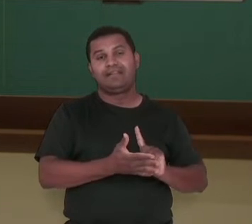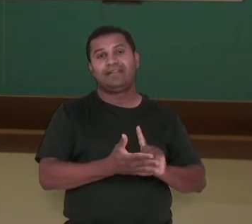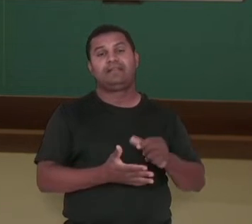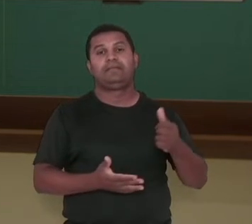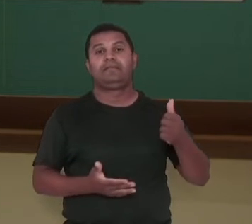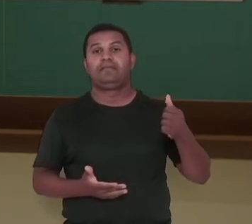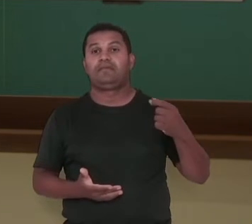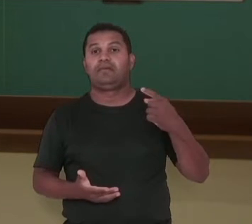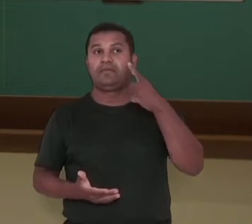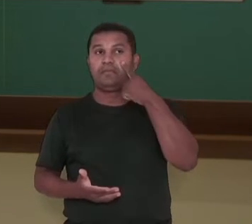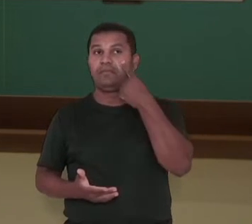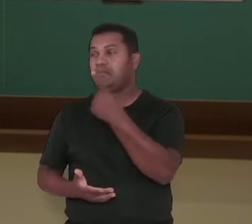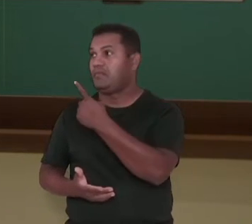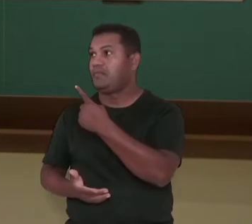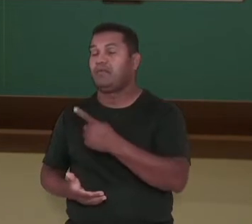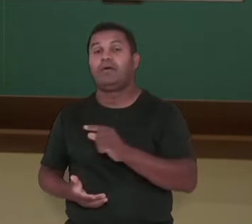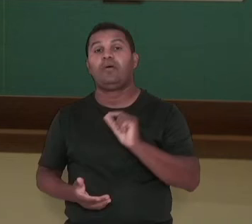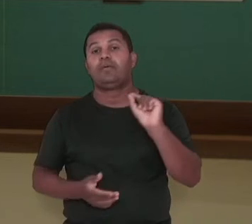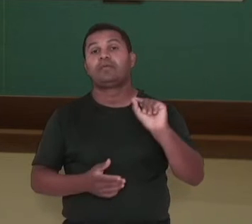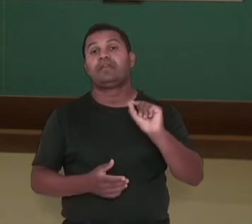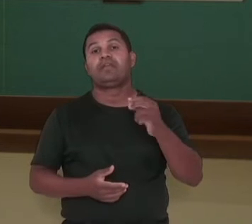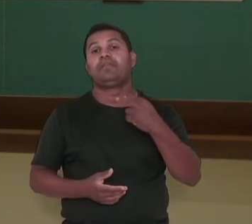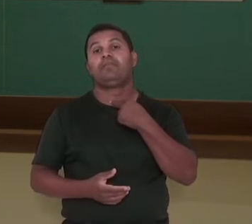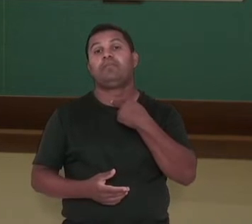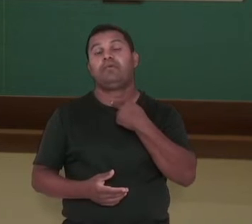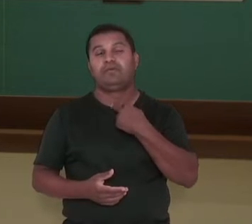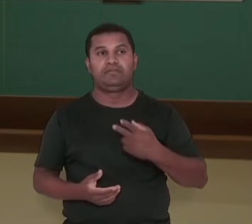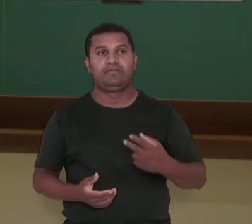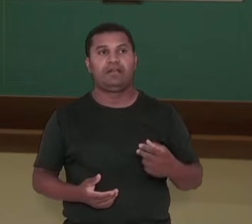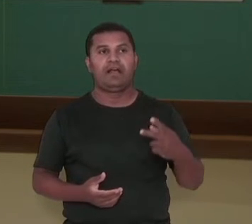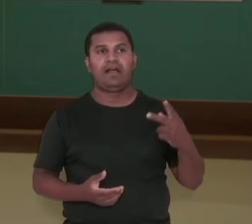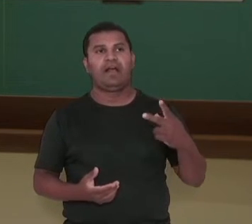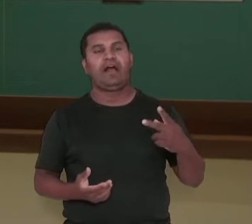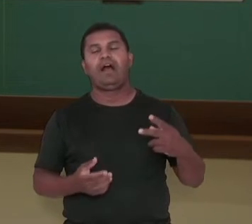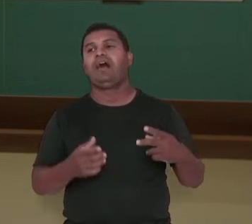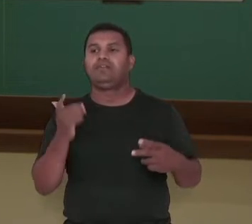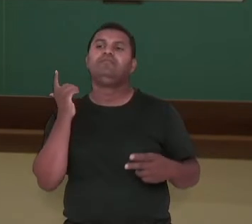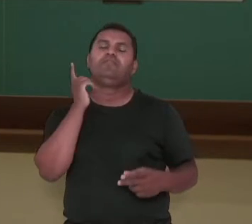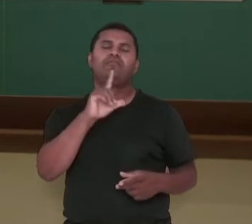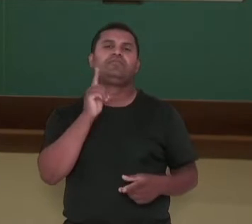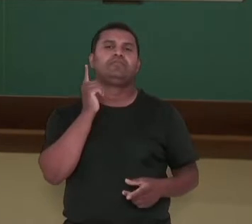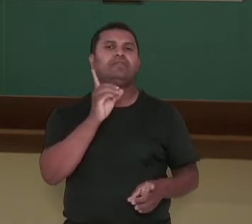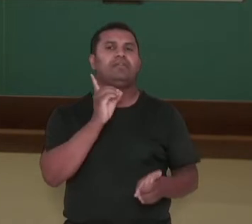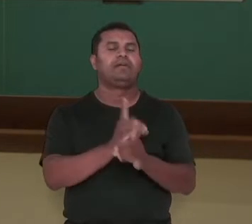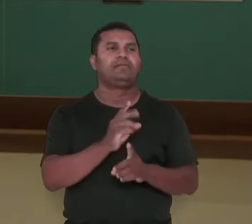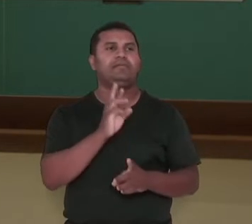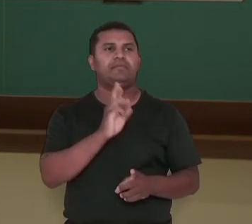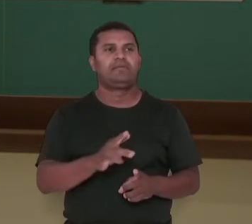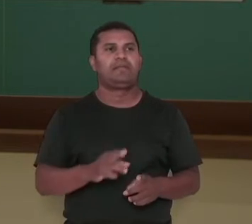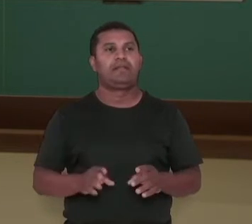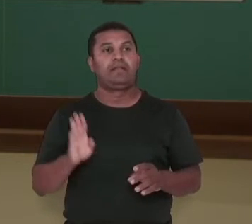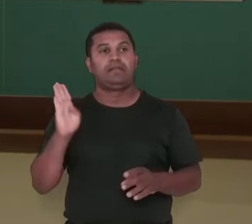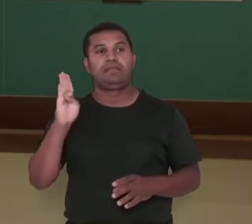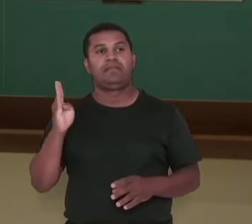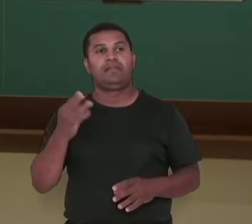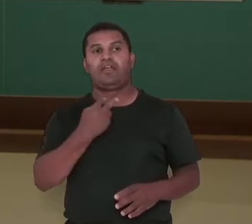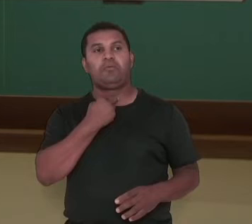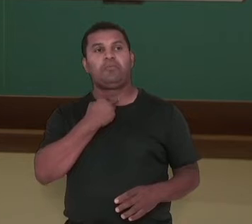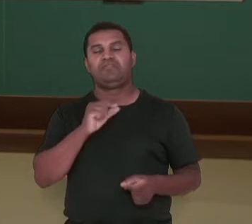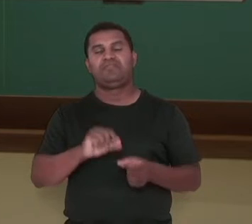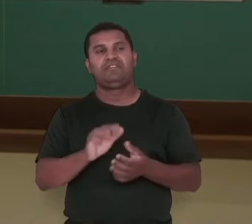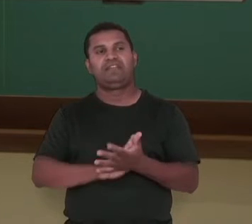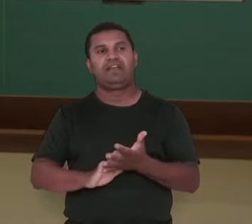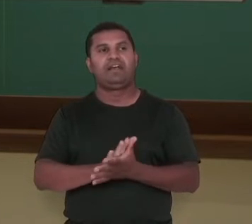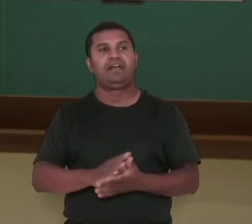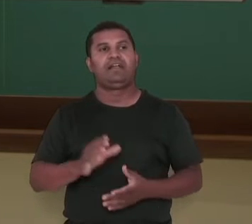A. Vamos encontrar uma alternativa. Letra B. Não há nada que eu possa fazer. Letra C. Posso tomar outra atitude. E letra